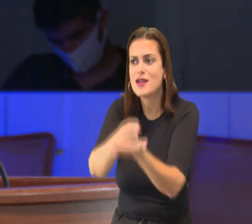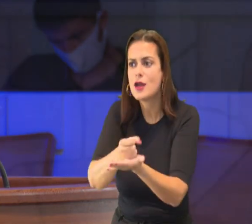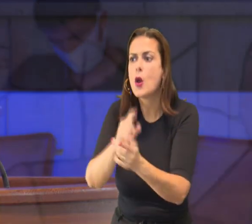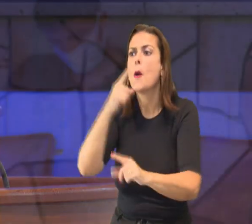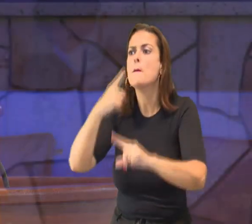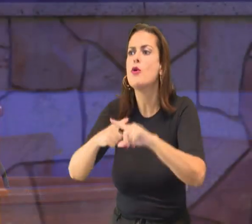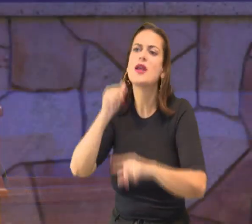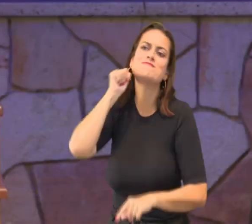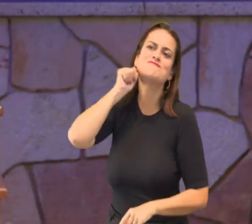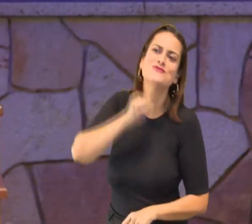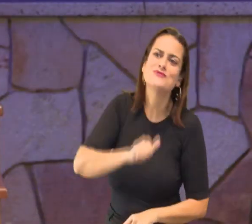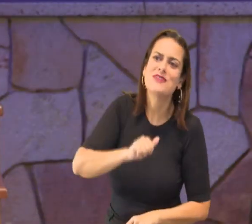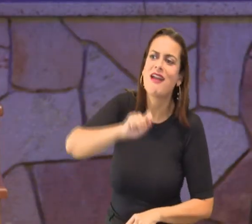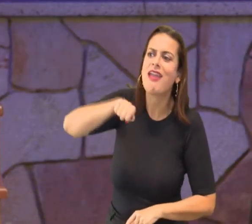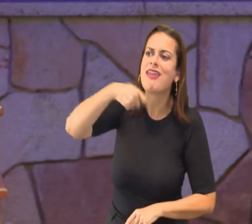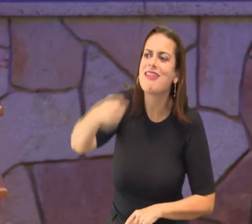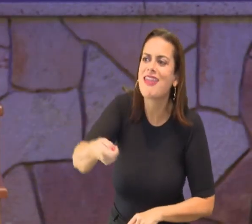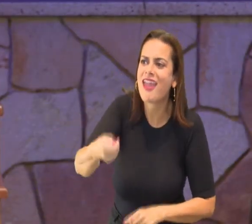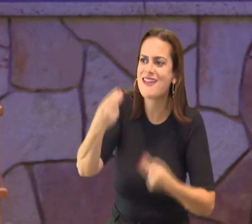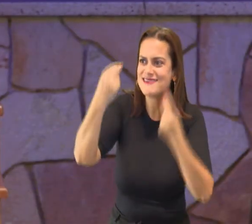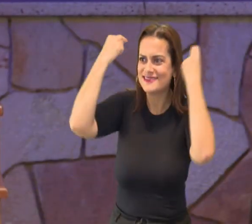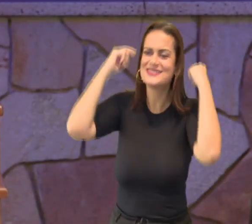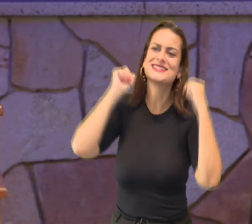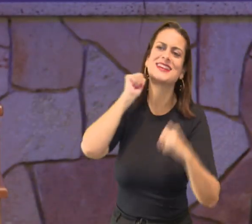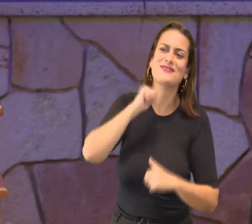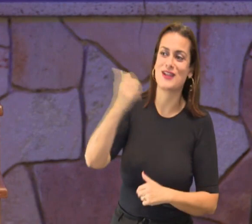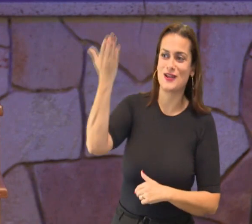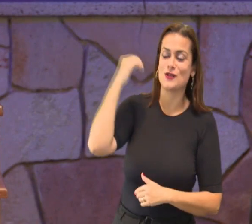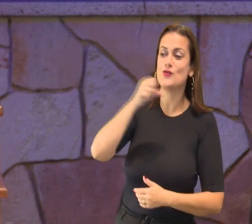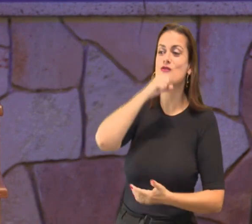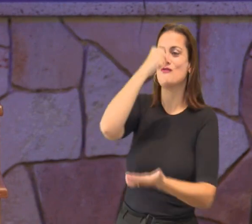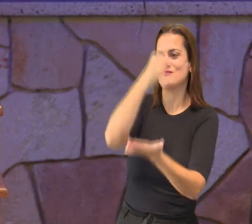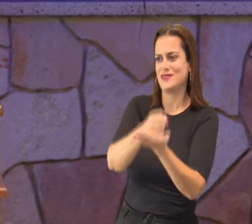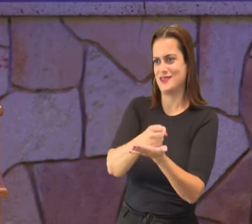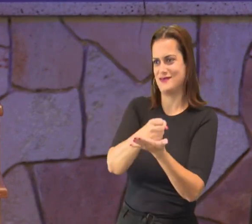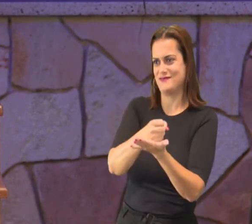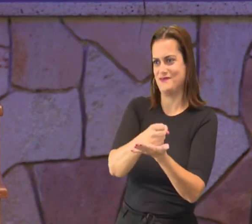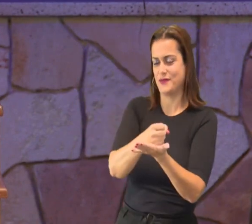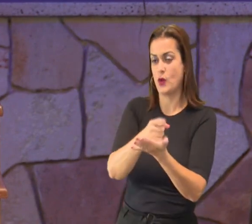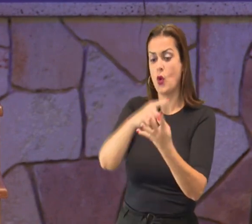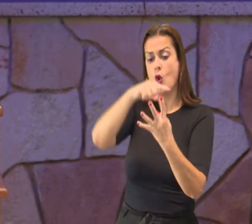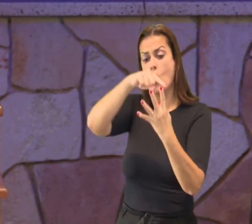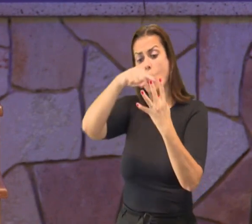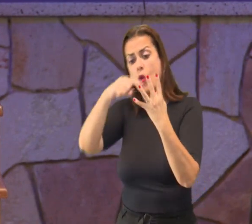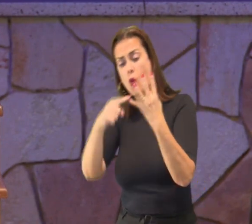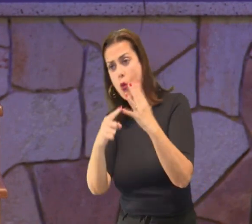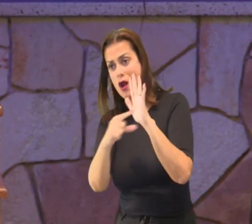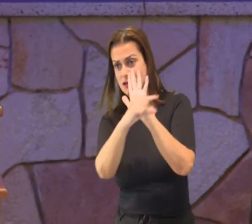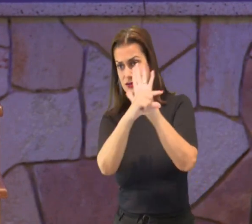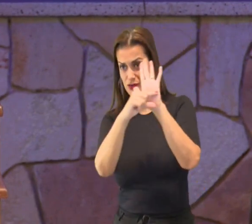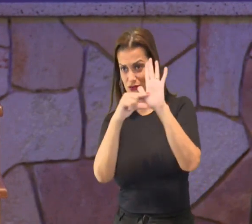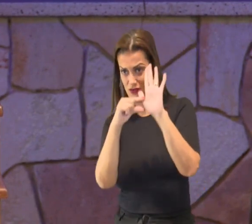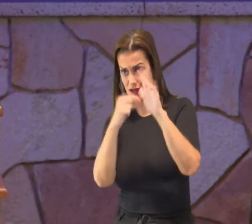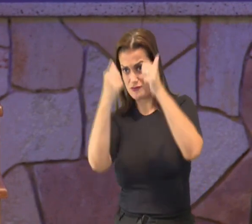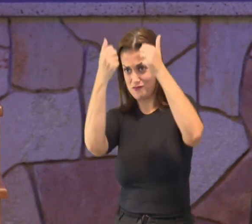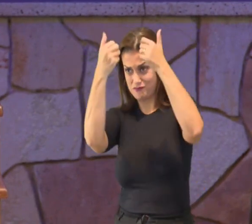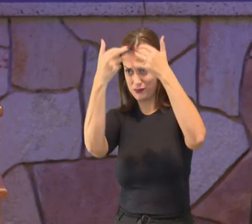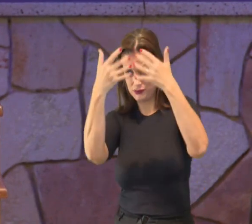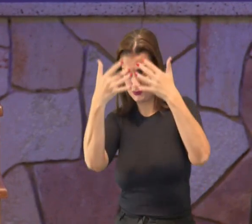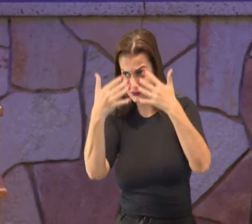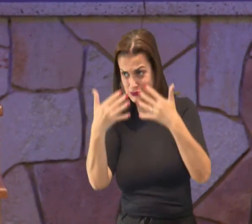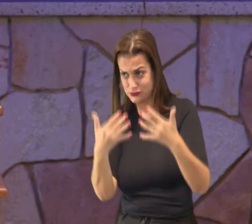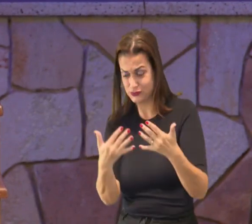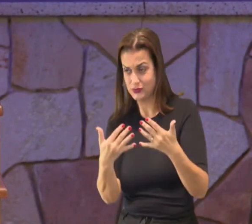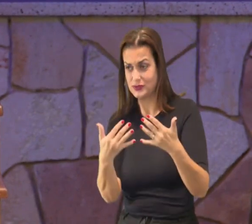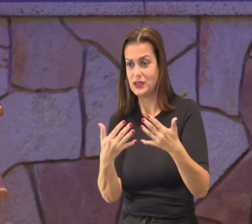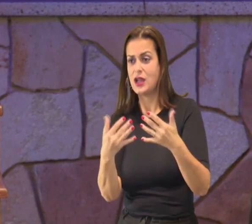era sacrificado, quem era sacrificado. E eu quero, nesta manhã, nesses 4 versos, estar então discorrendo com os irmãos